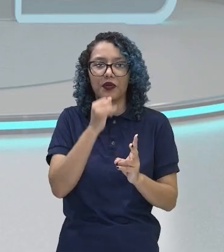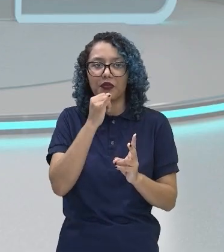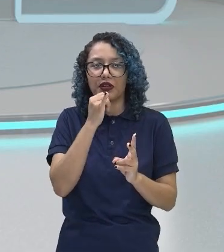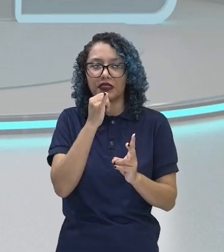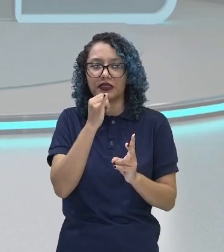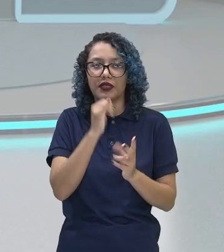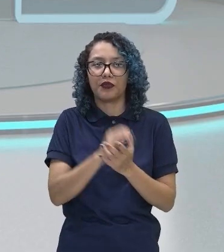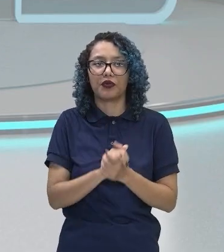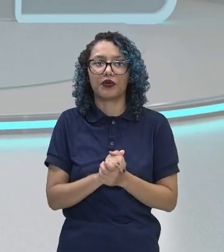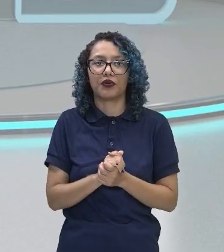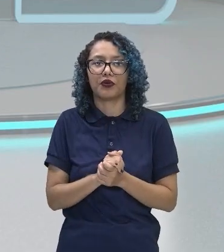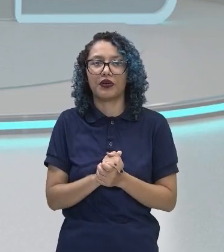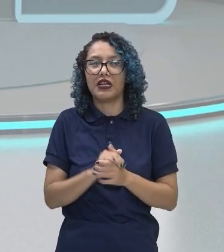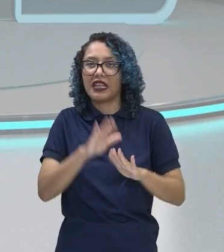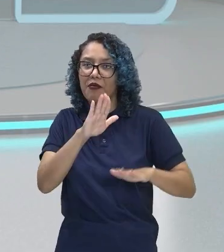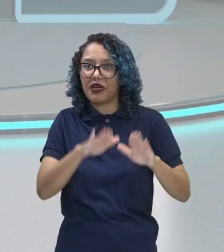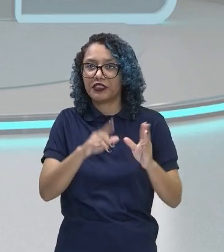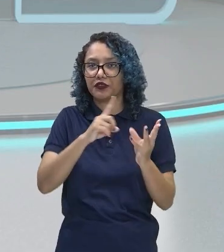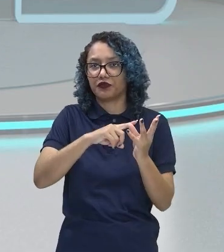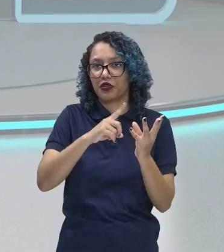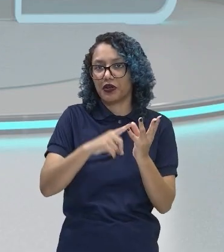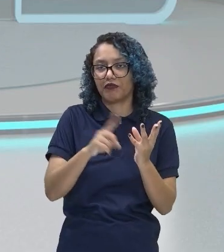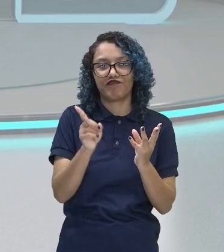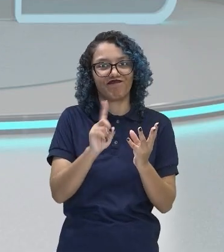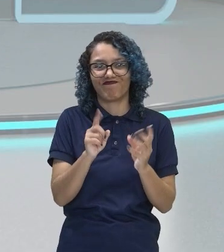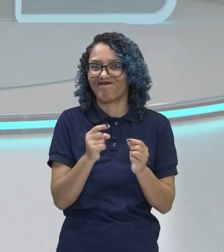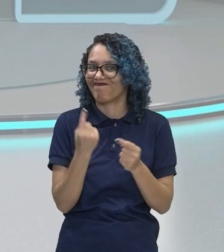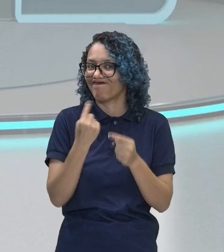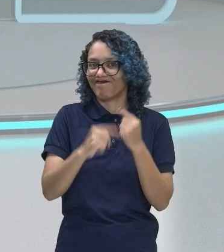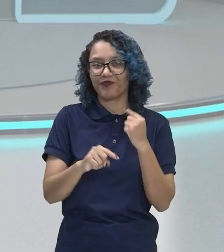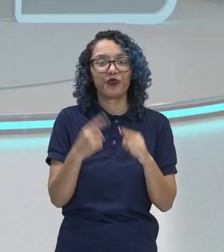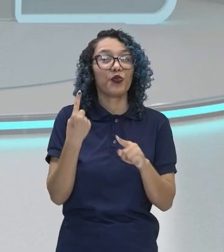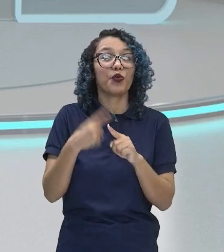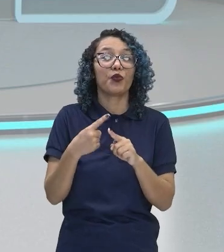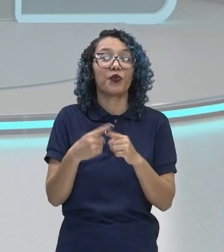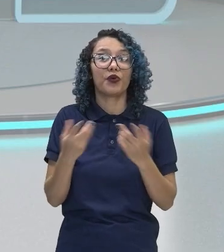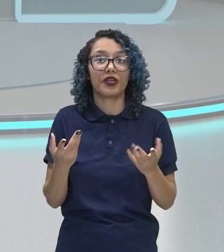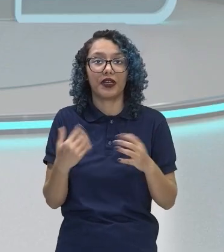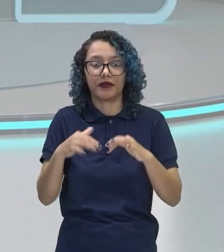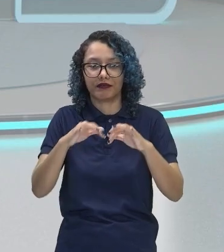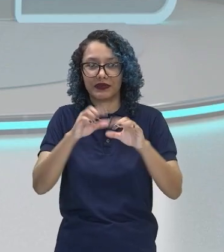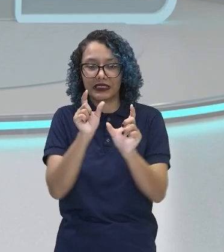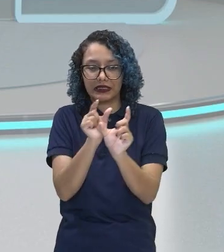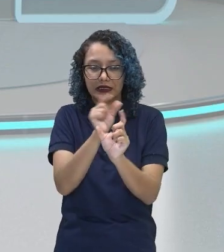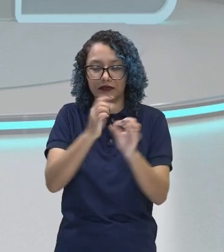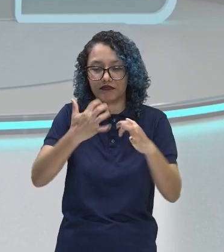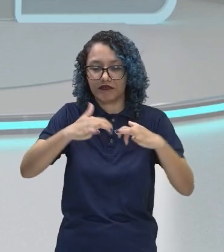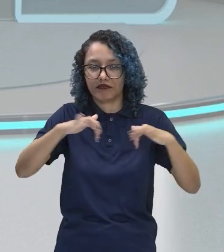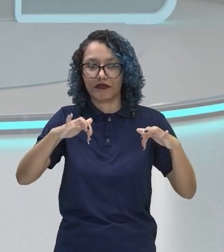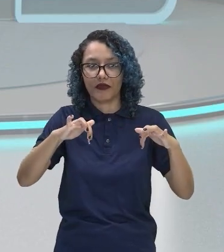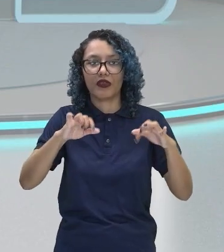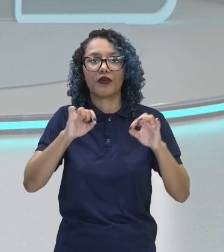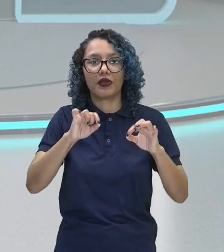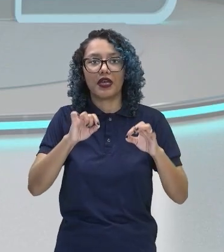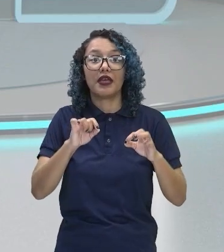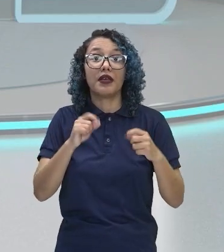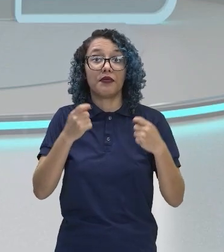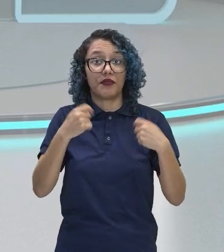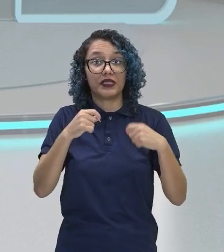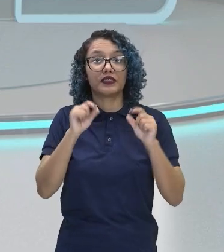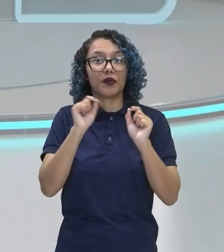inglesa separando por vogais. Não vai dar certo, porque a separação de sílabas atende à necessidade